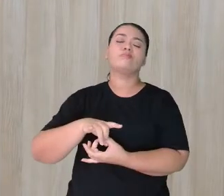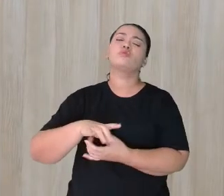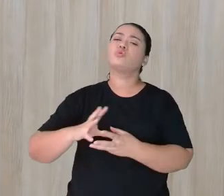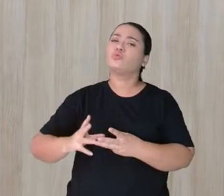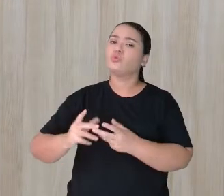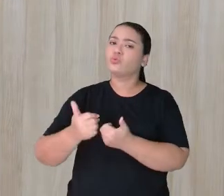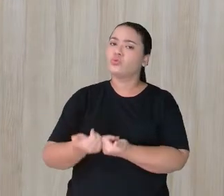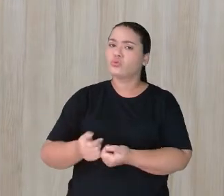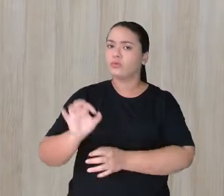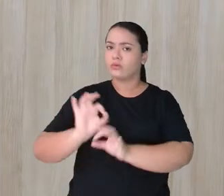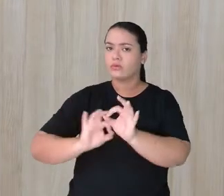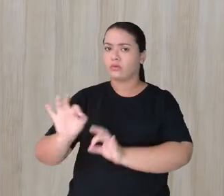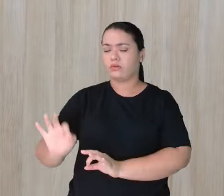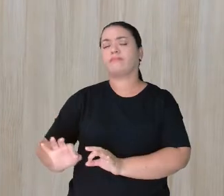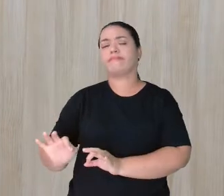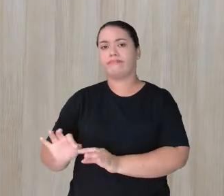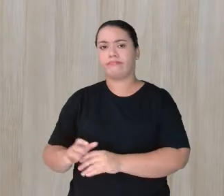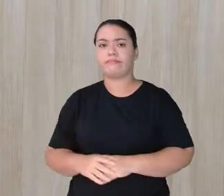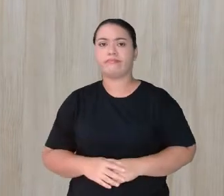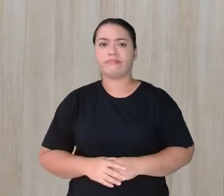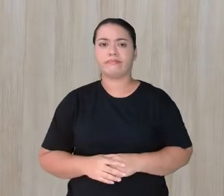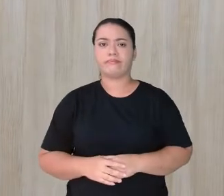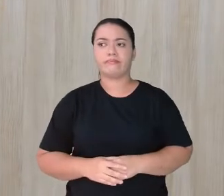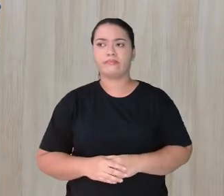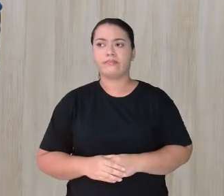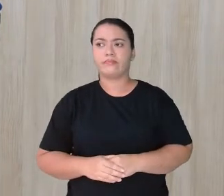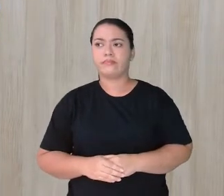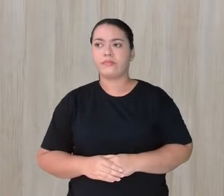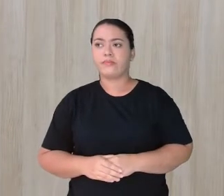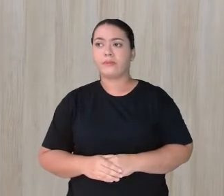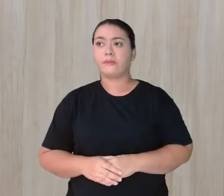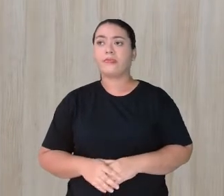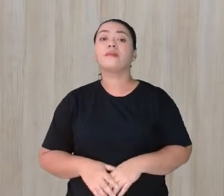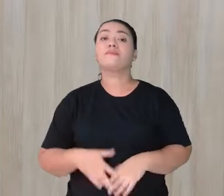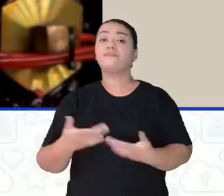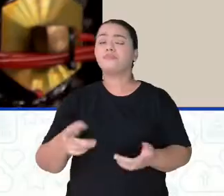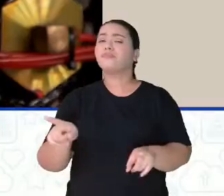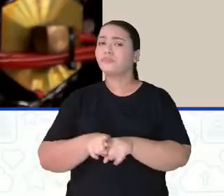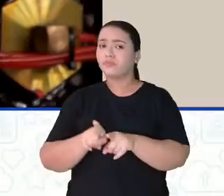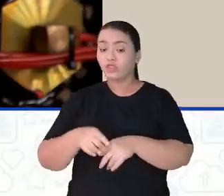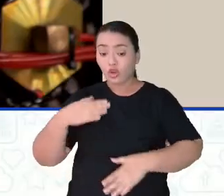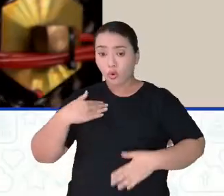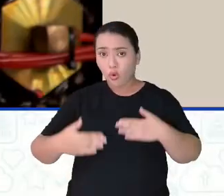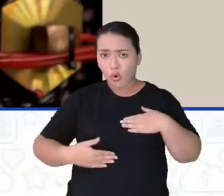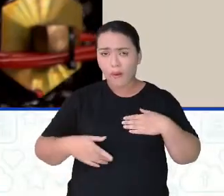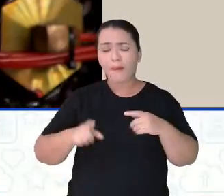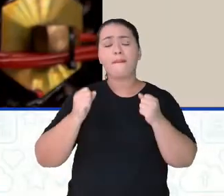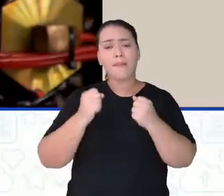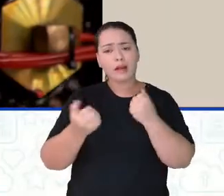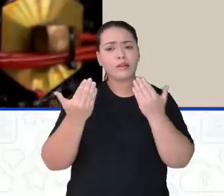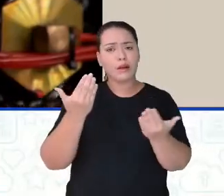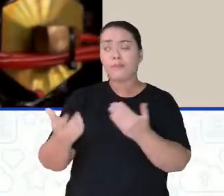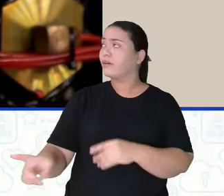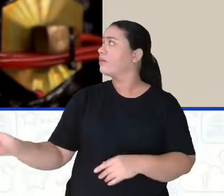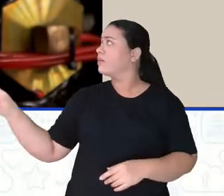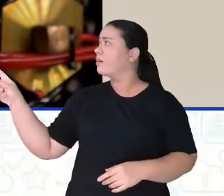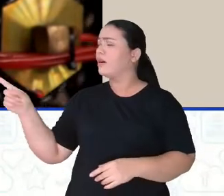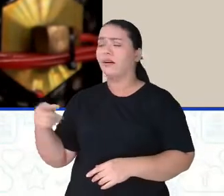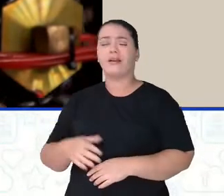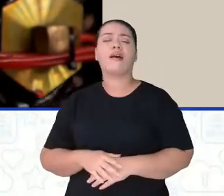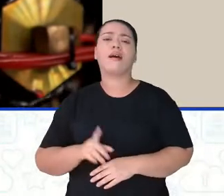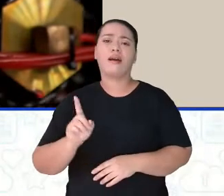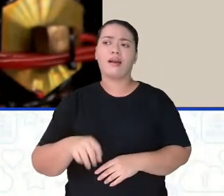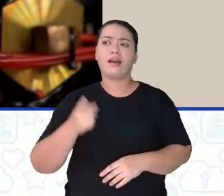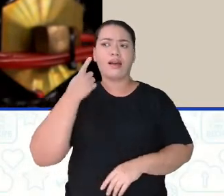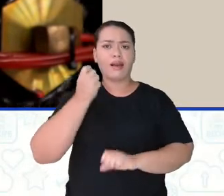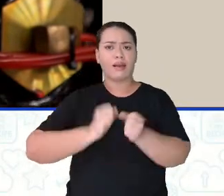funcionando de forma organizada. E podemos comparar o nosso corpo, gente, a uma máquina, né? Como vocês estão